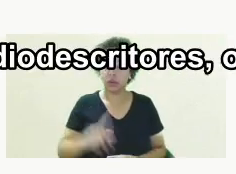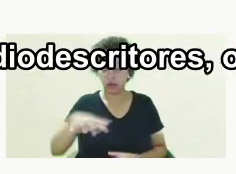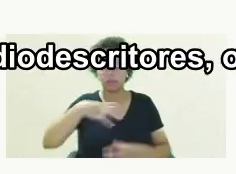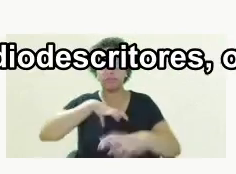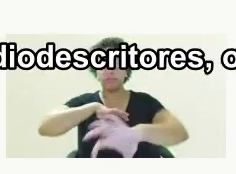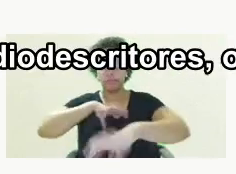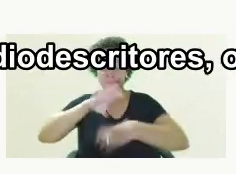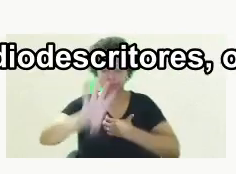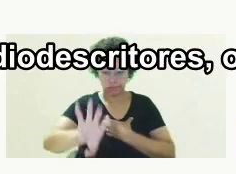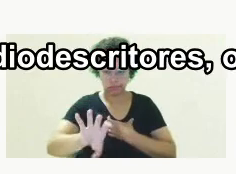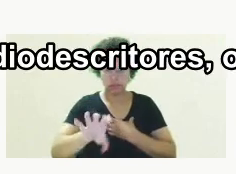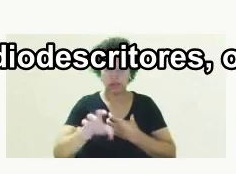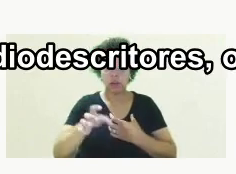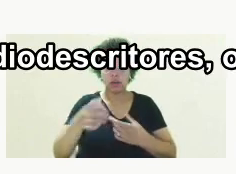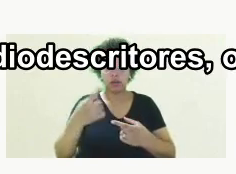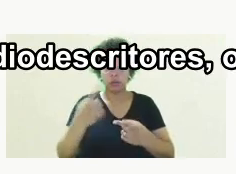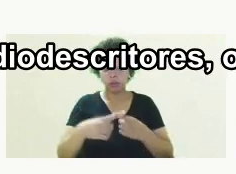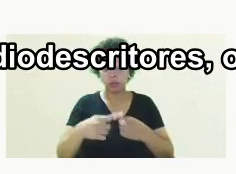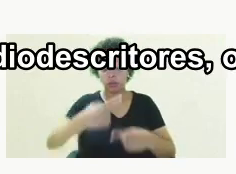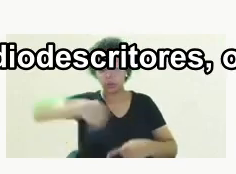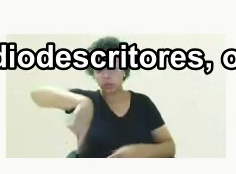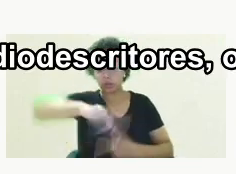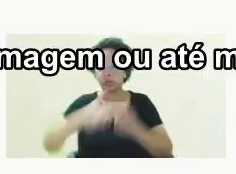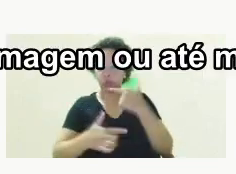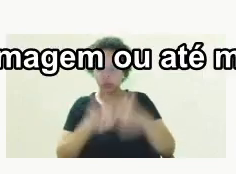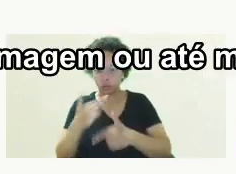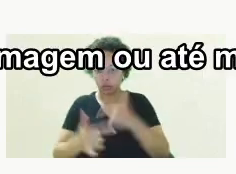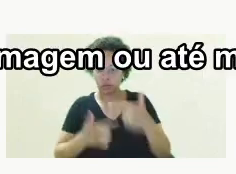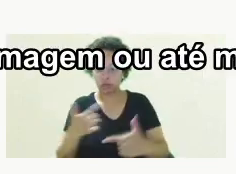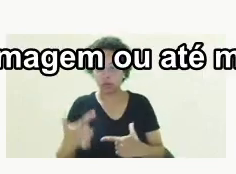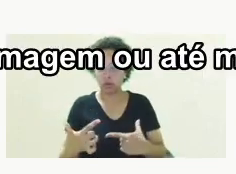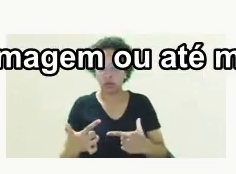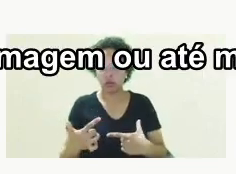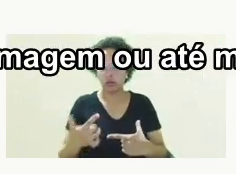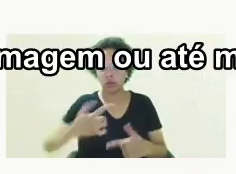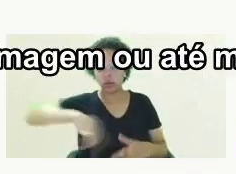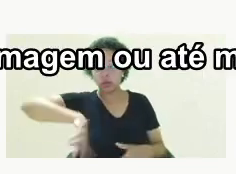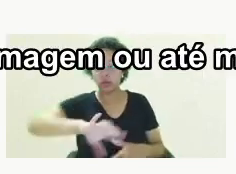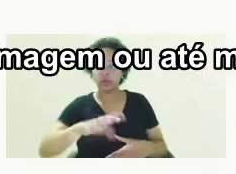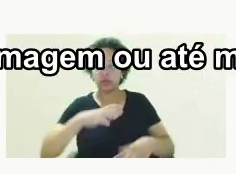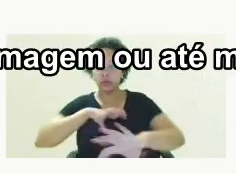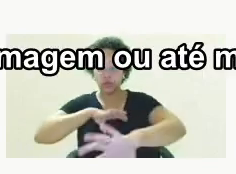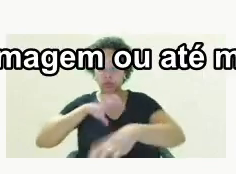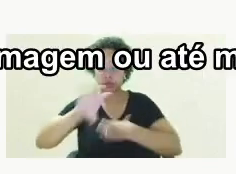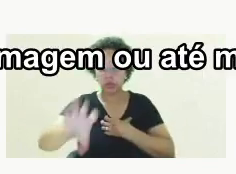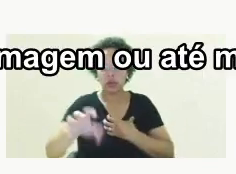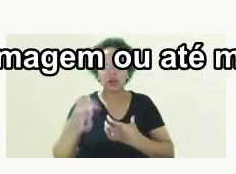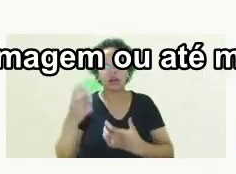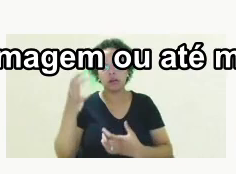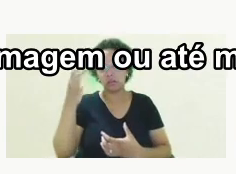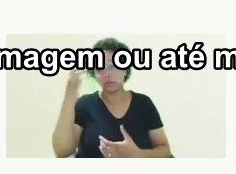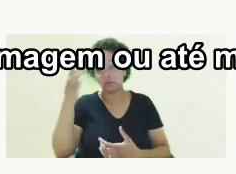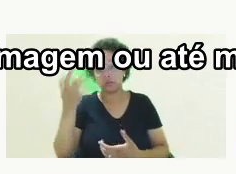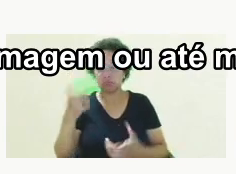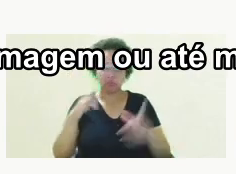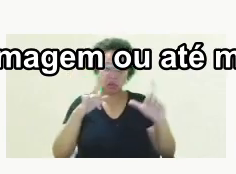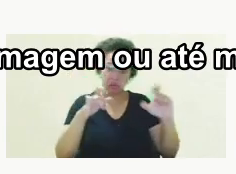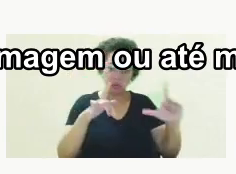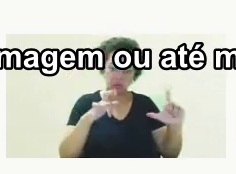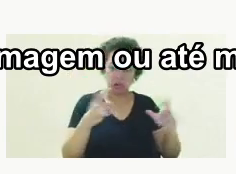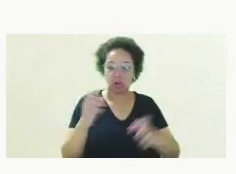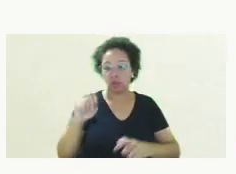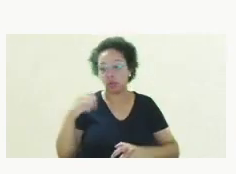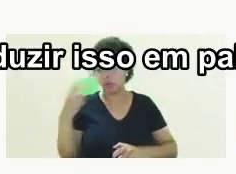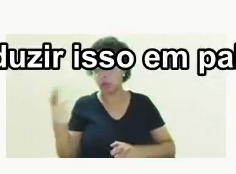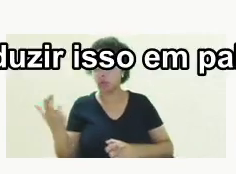né? Então, nós, enquanto audiodescritores, o que nós fazemos? Nós vamos pegar, seja uma imagem ou até mesmo uma cena